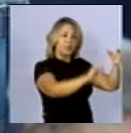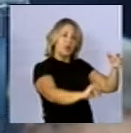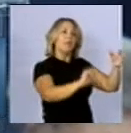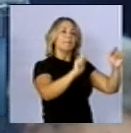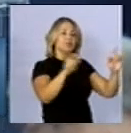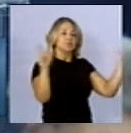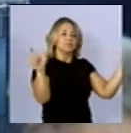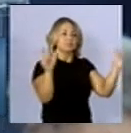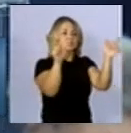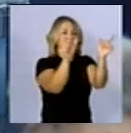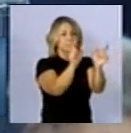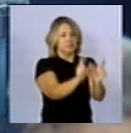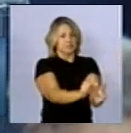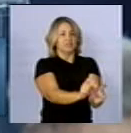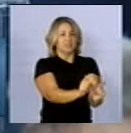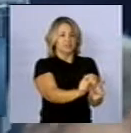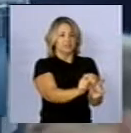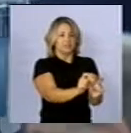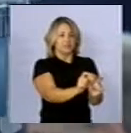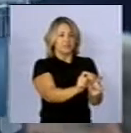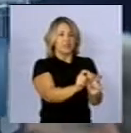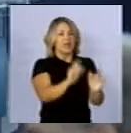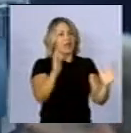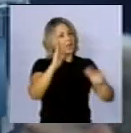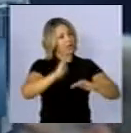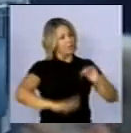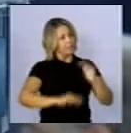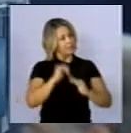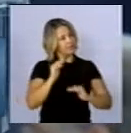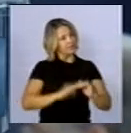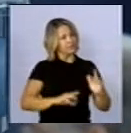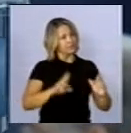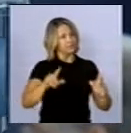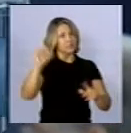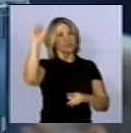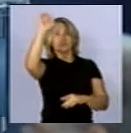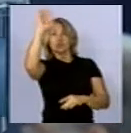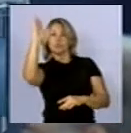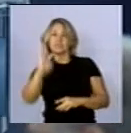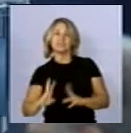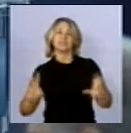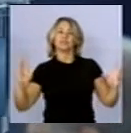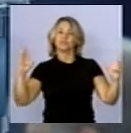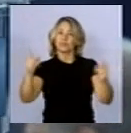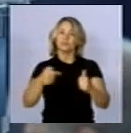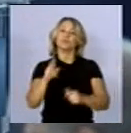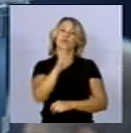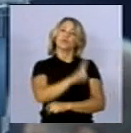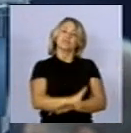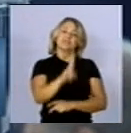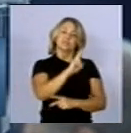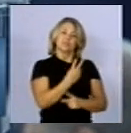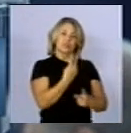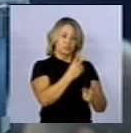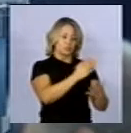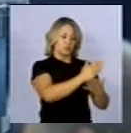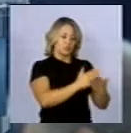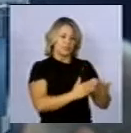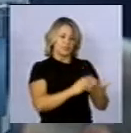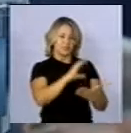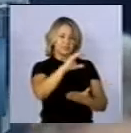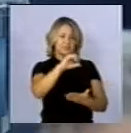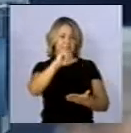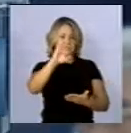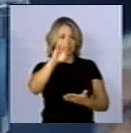sendo minimizado na prática nacionalmente nós utilizamos até dois circuitos a figurinha abaixa